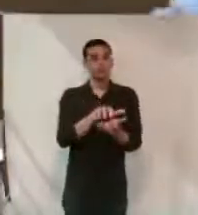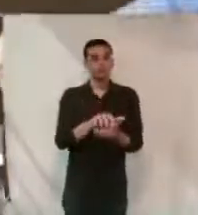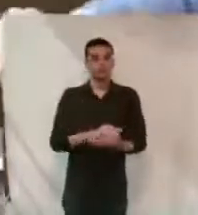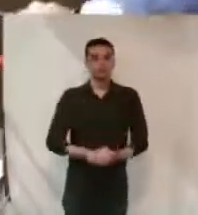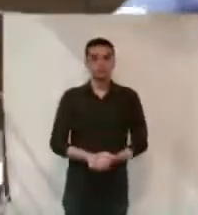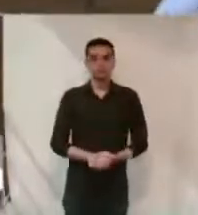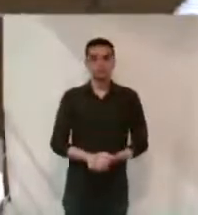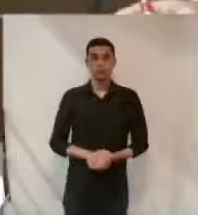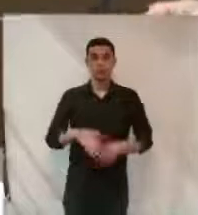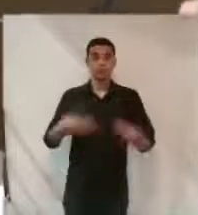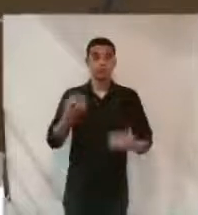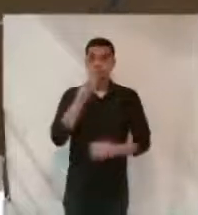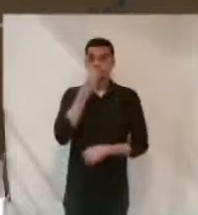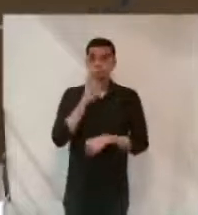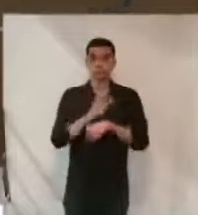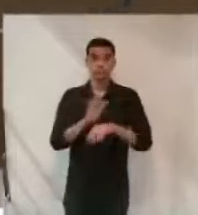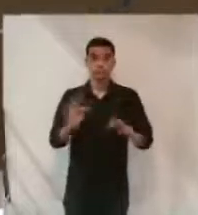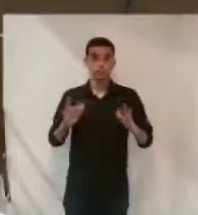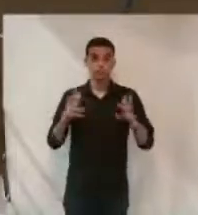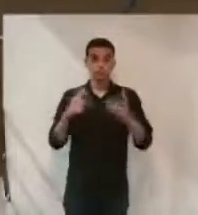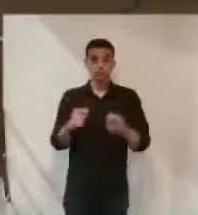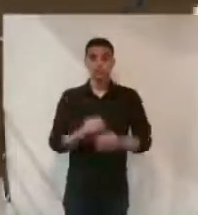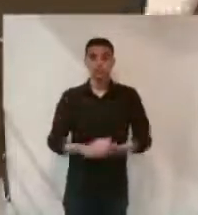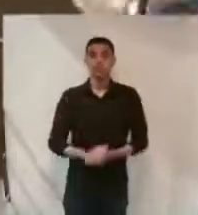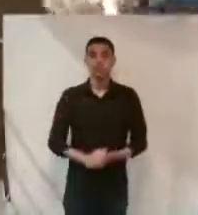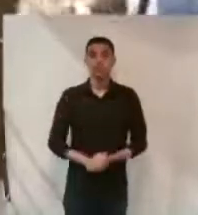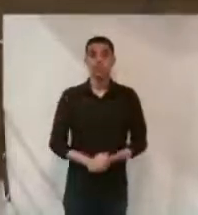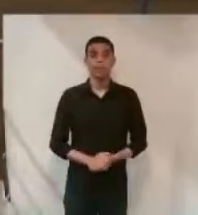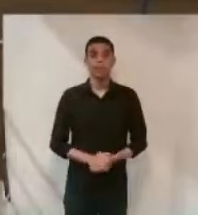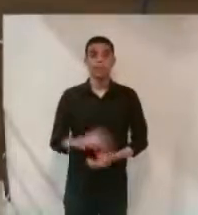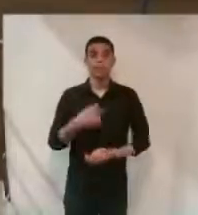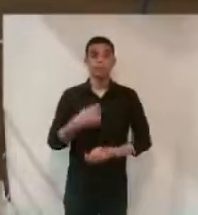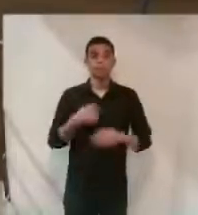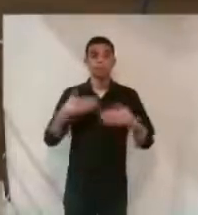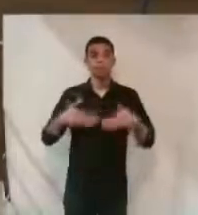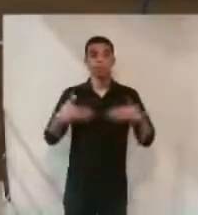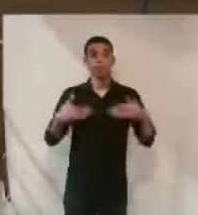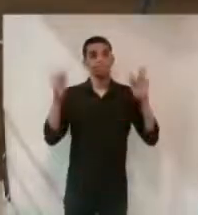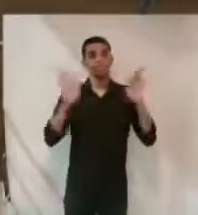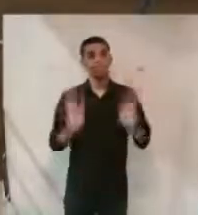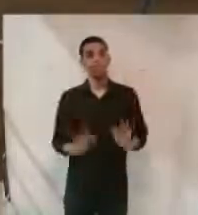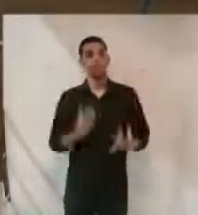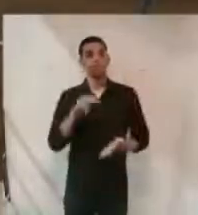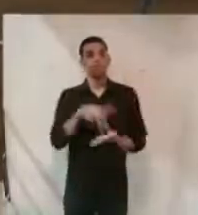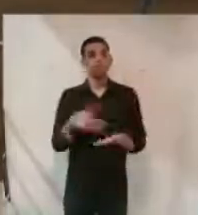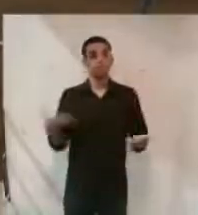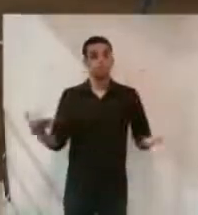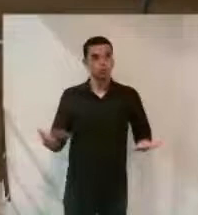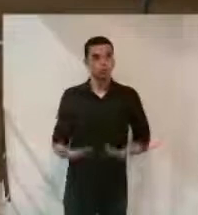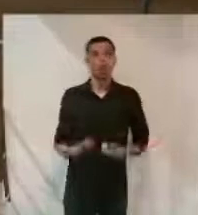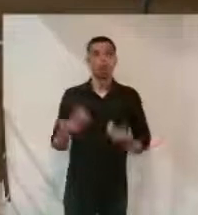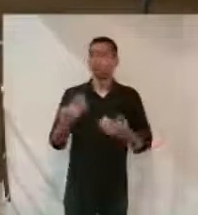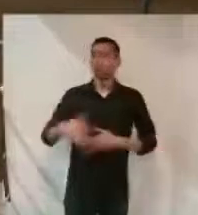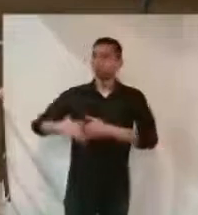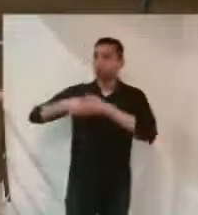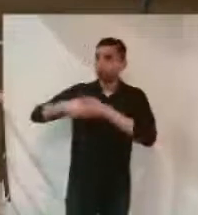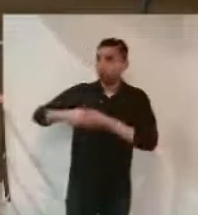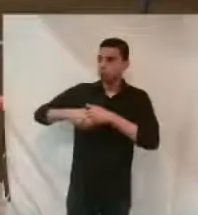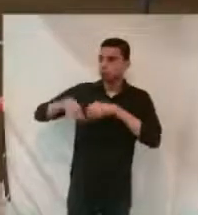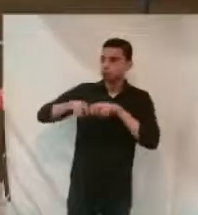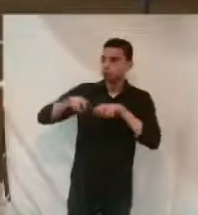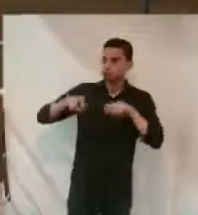Boa tarde a todos e a todas. Com muita honra que estou aqui hoje, cumprimentando o presidente da mesa, doutor Francisco